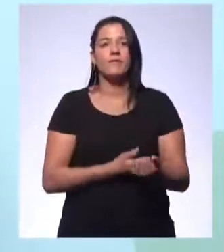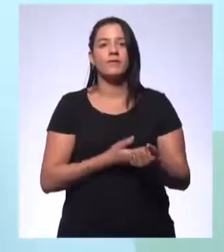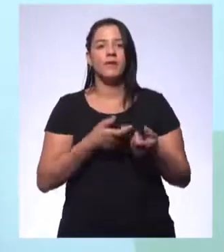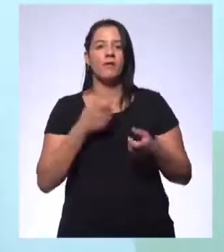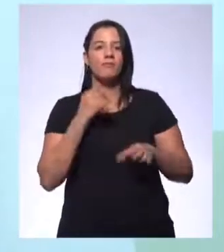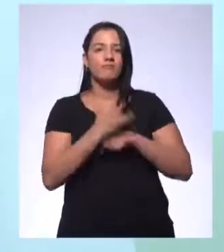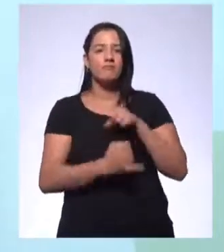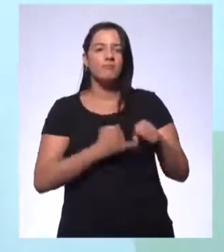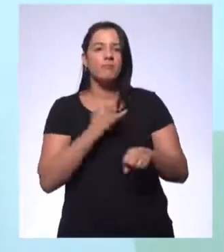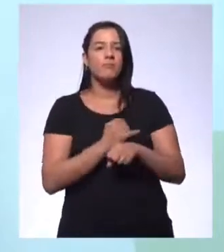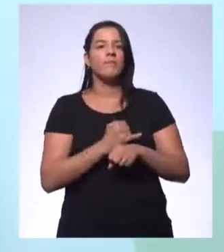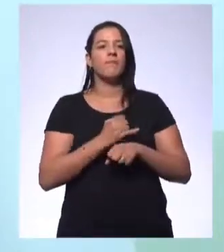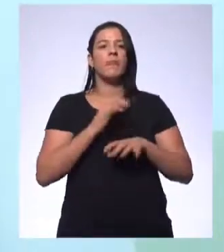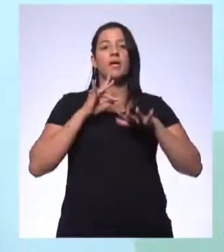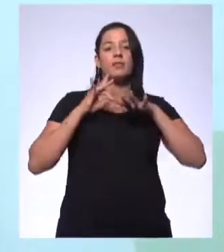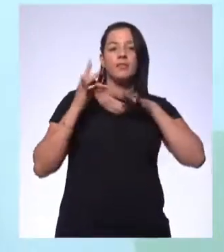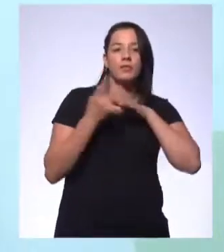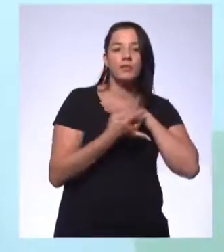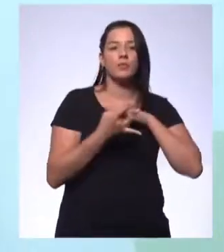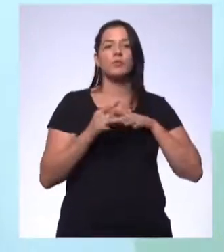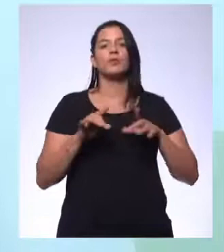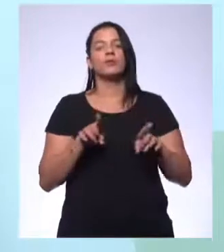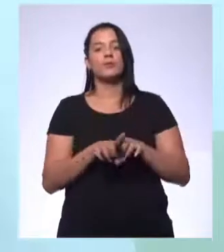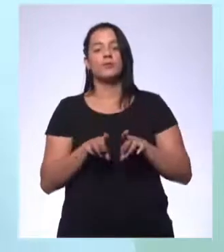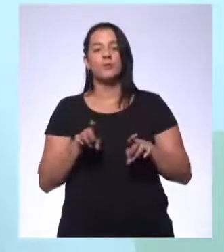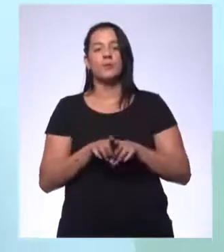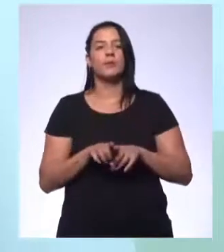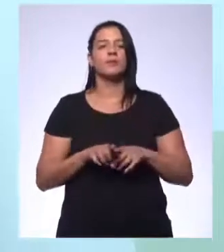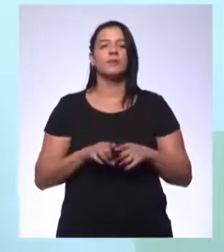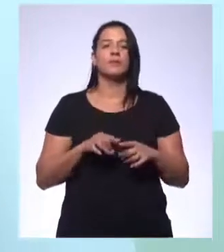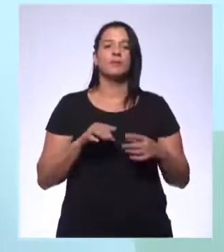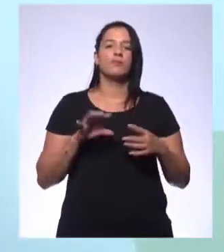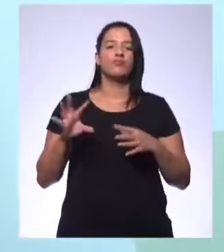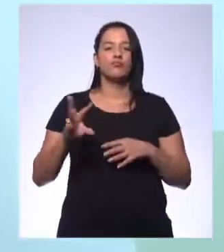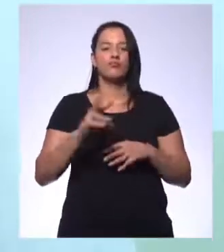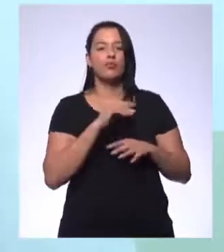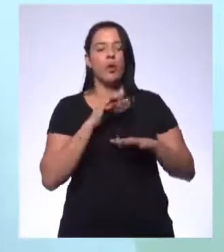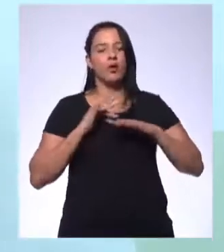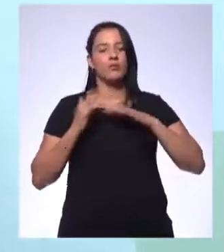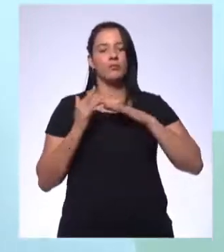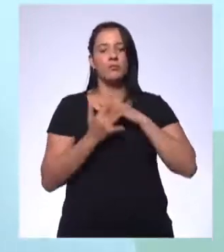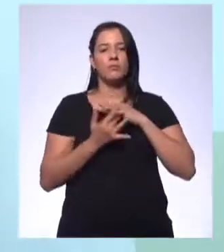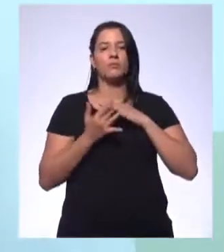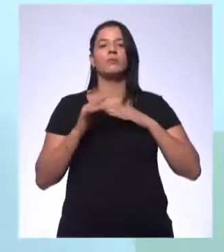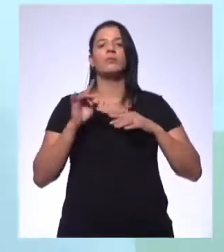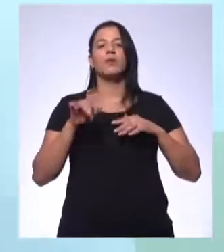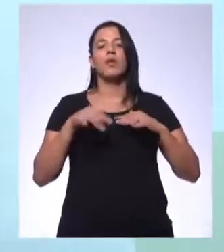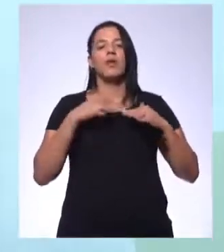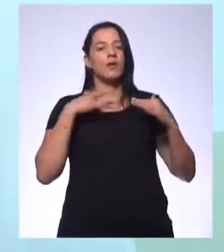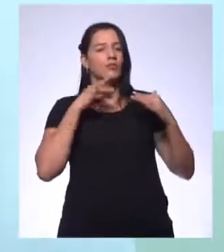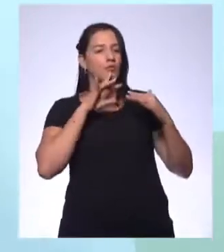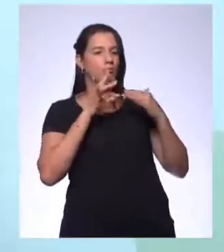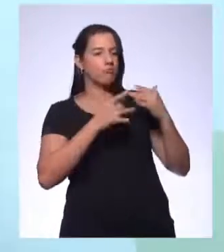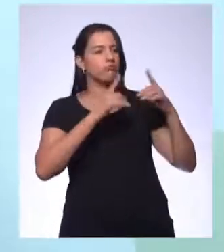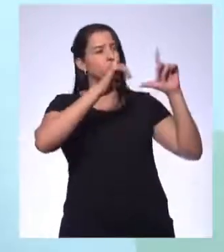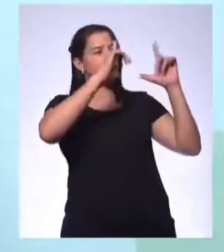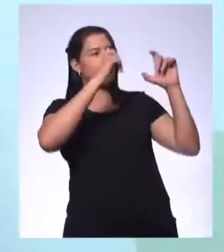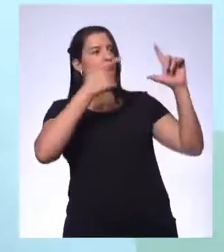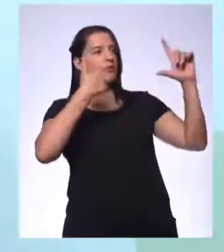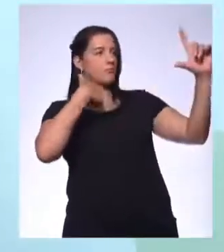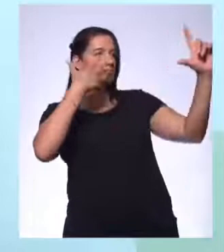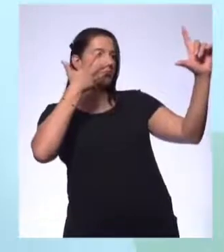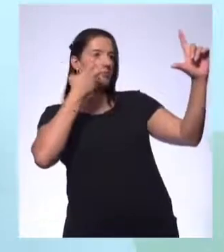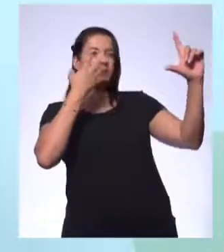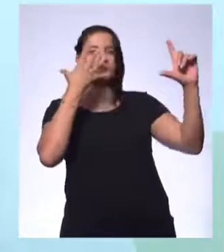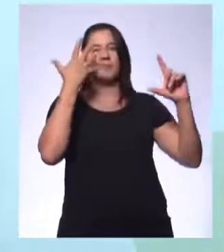conectado. Questão das redes sociais também trata, né? Então a gente tem aí uma rede social para mostrar que eu sou muito bonita, outra rede social